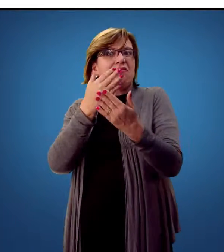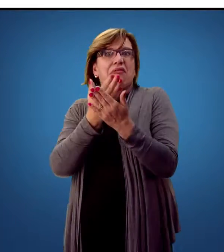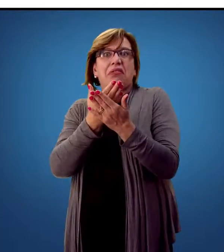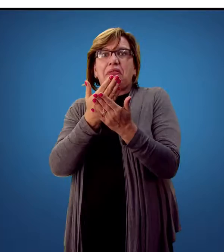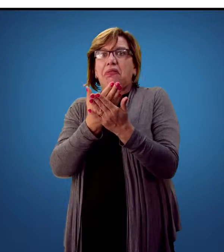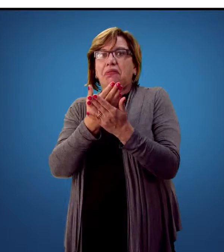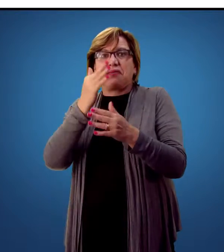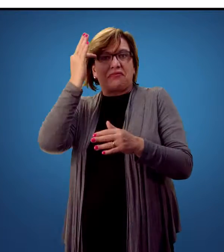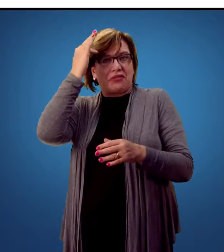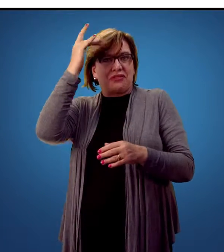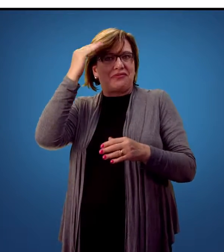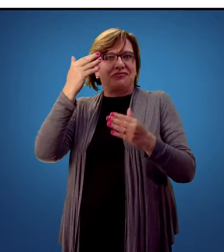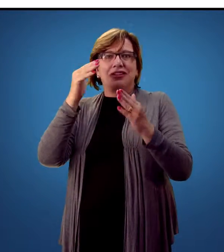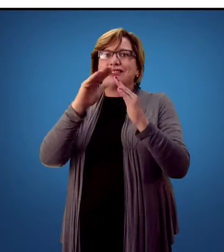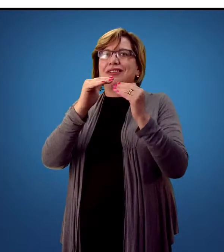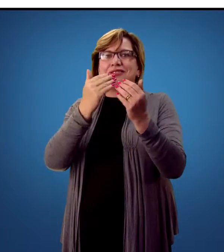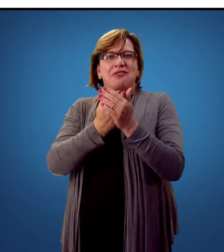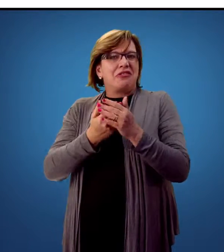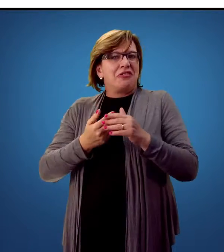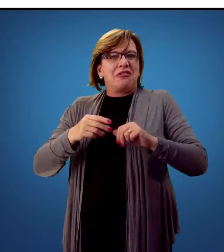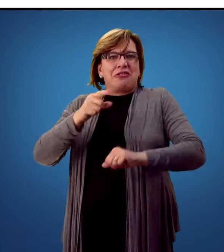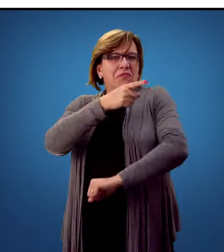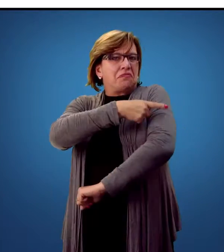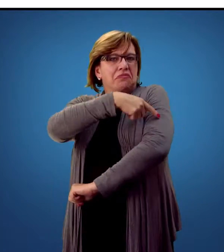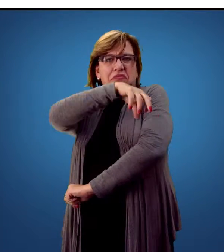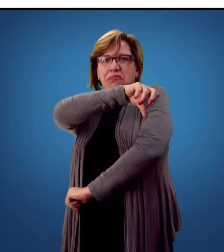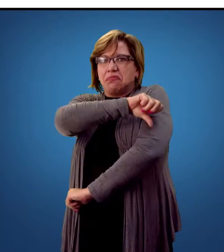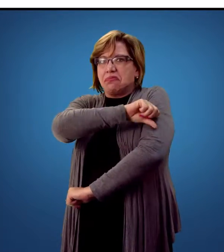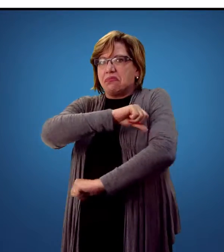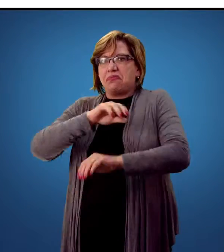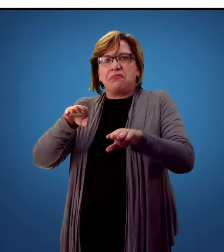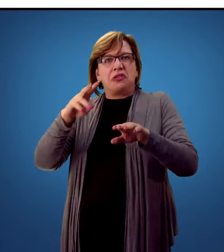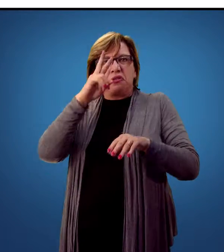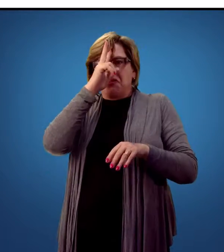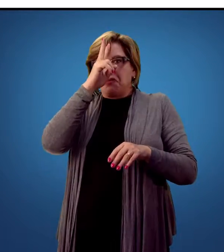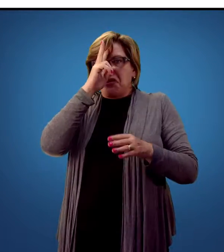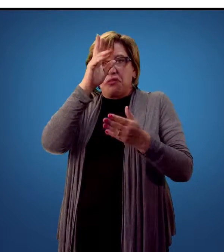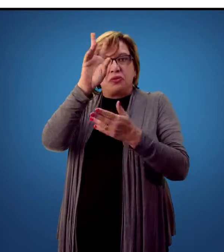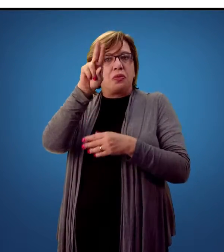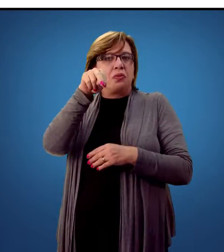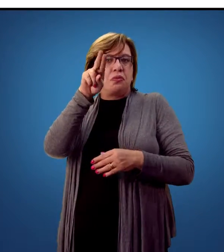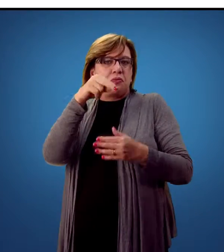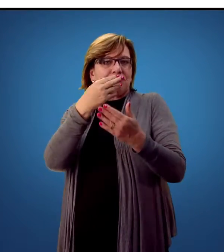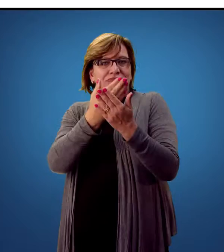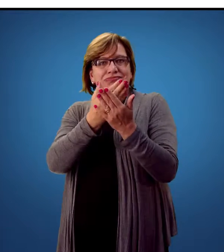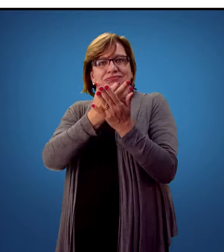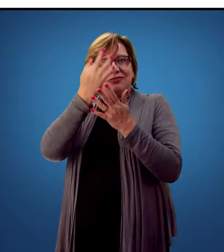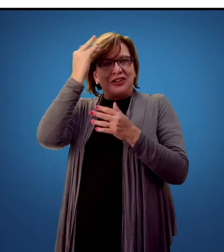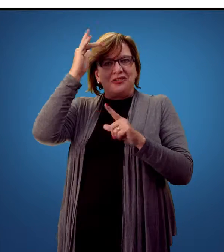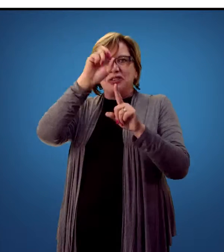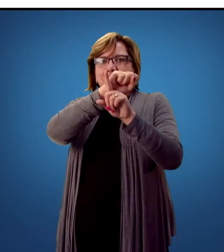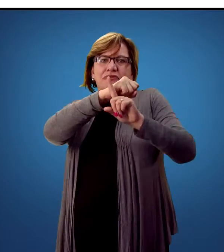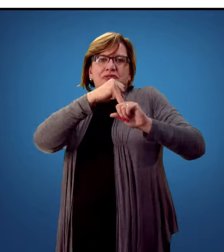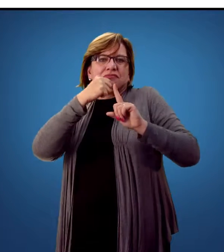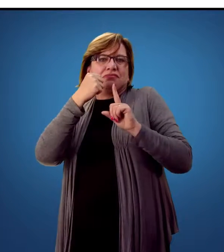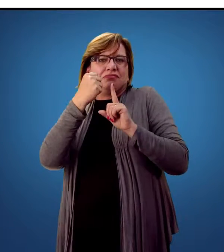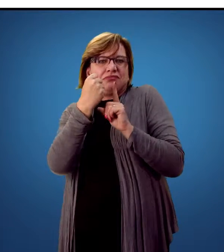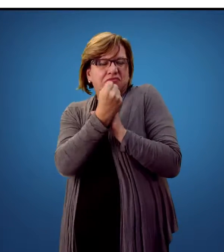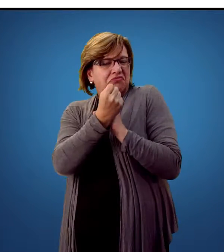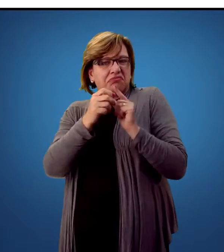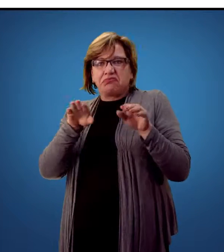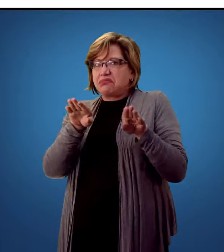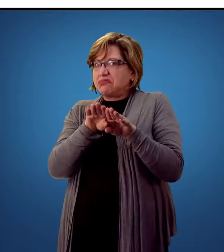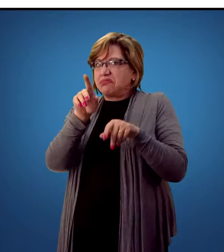tive a festa né nem no ensino fundamental e no ensino médio eu não pude ver a filosofia não pôde ver sociologia e